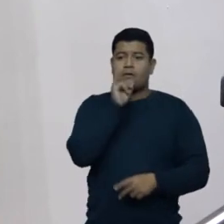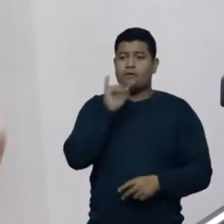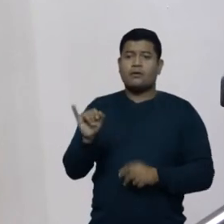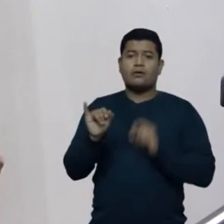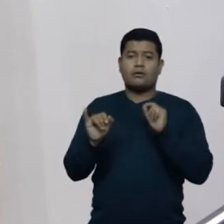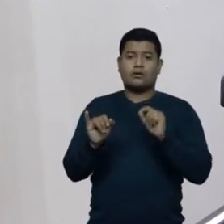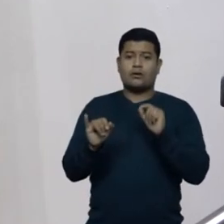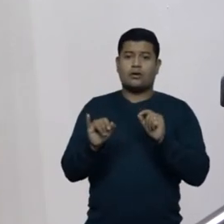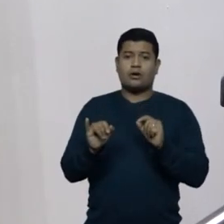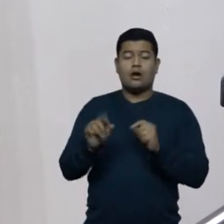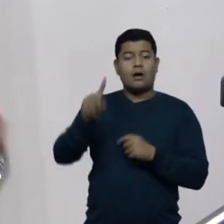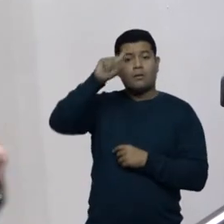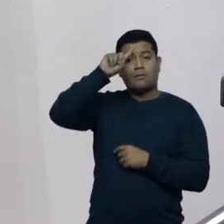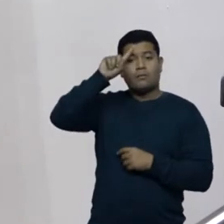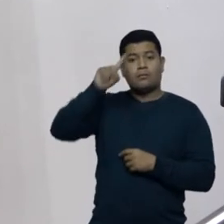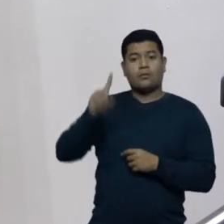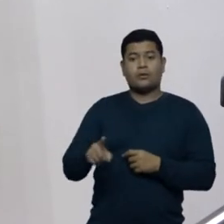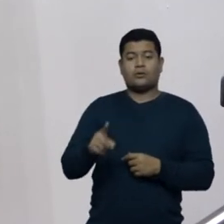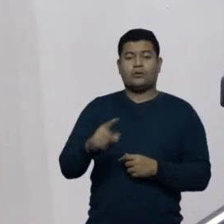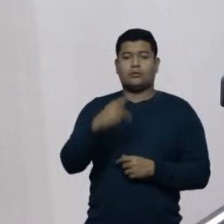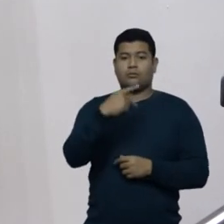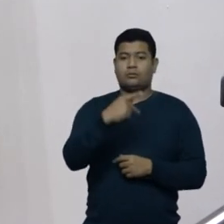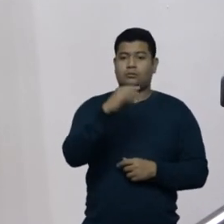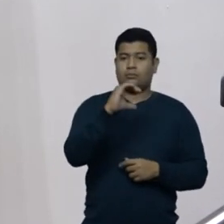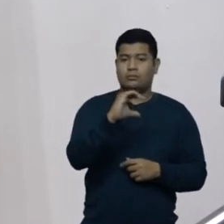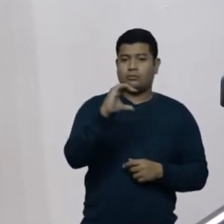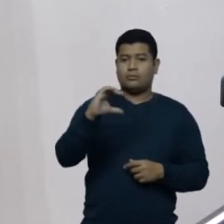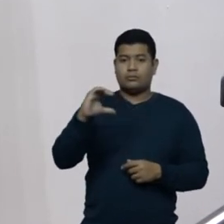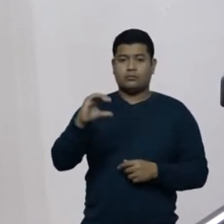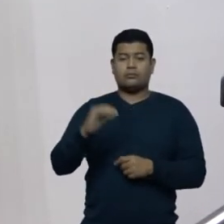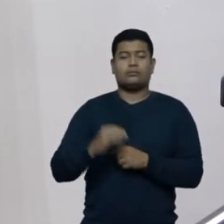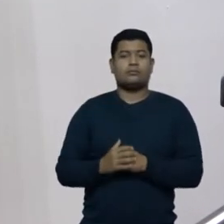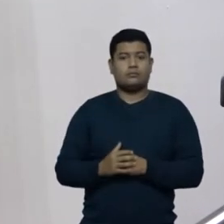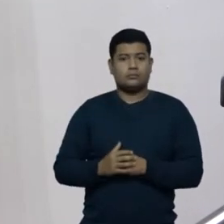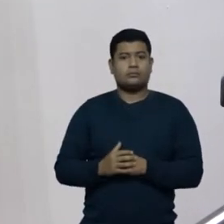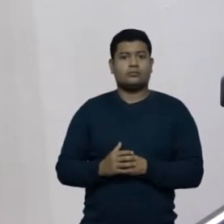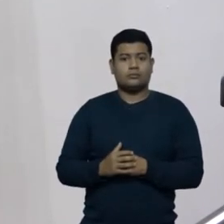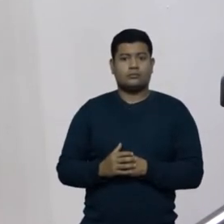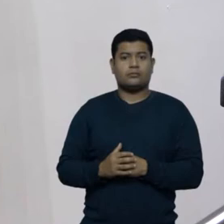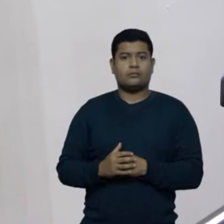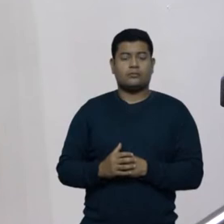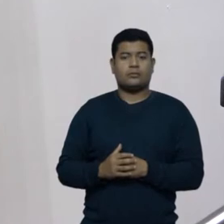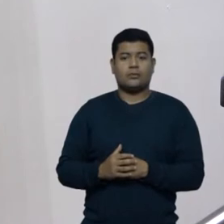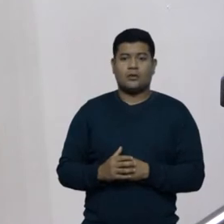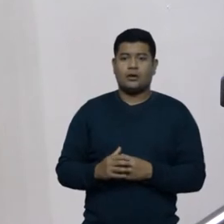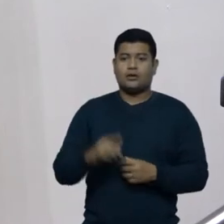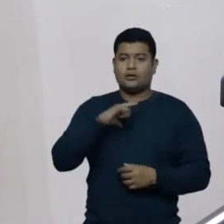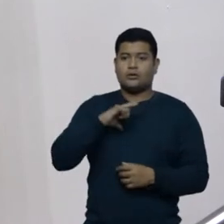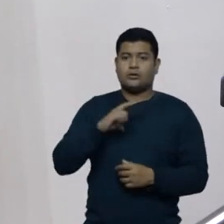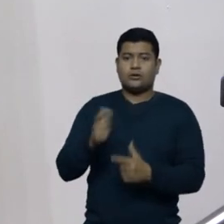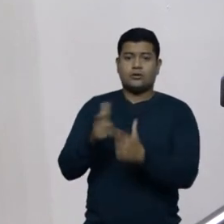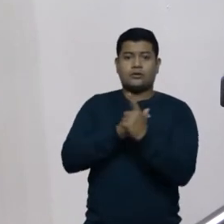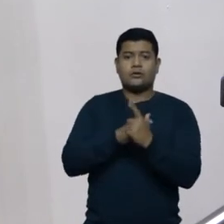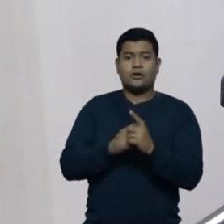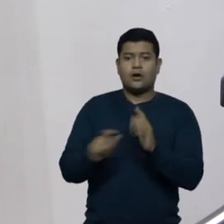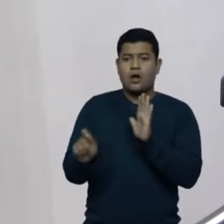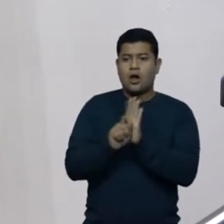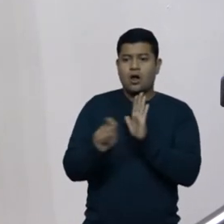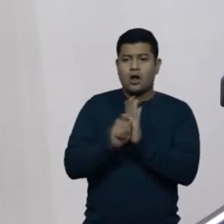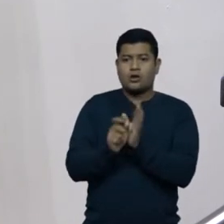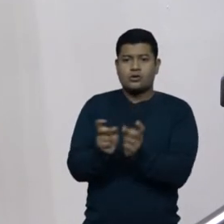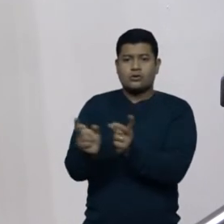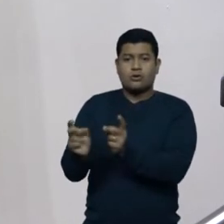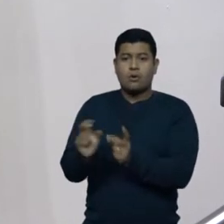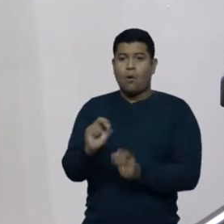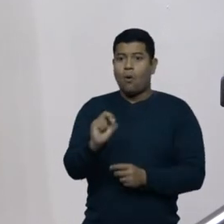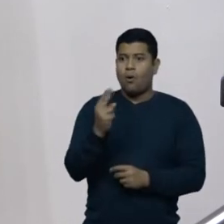a mando do crime organizado, que eles tinham dívida de drogas e ou eles iam